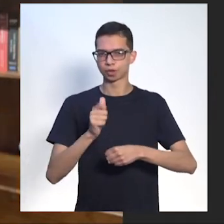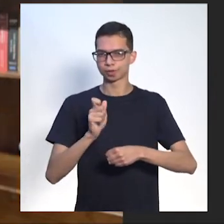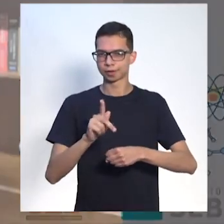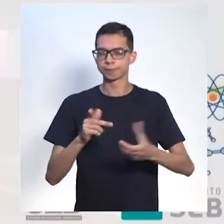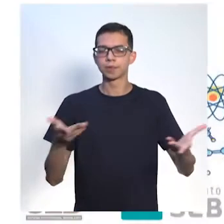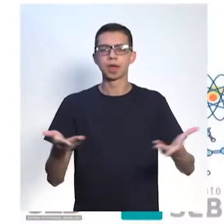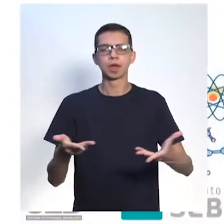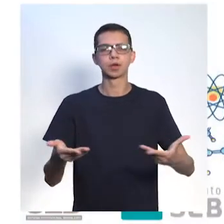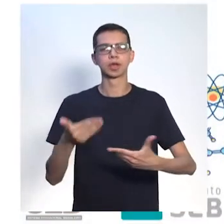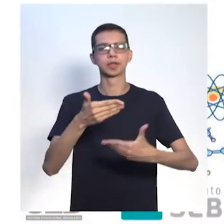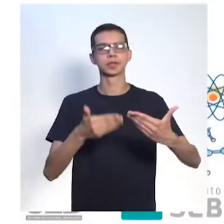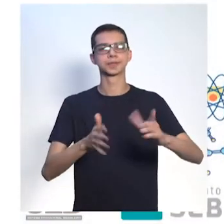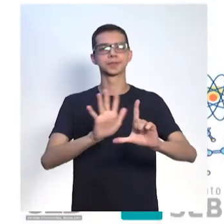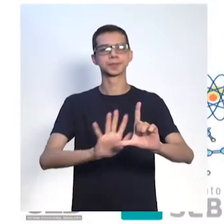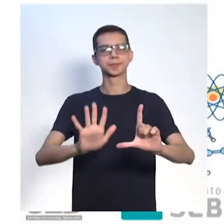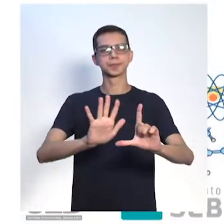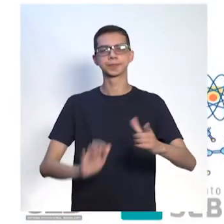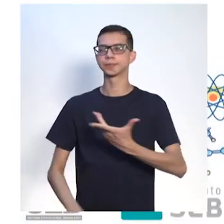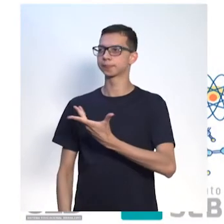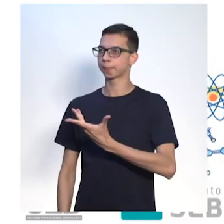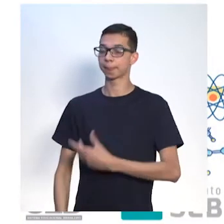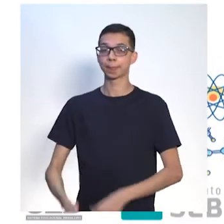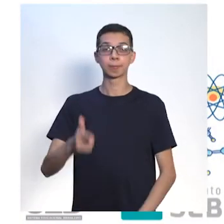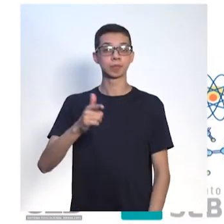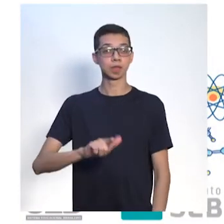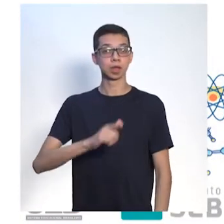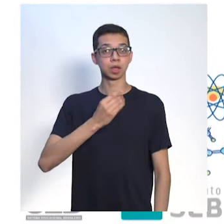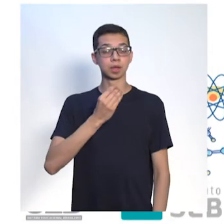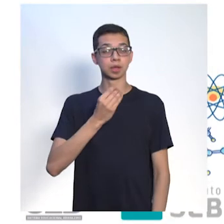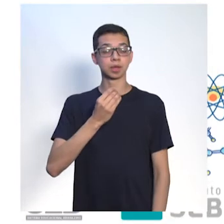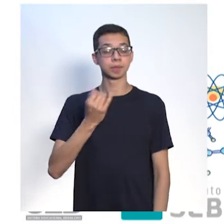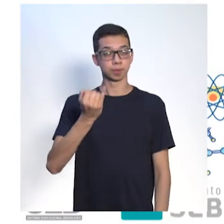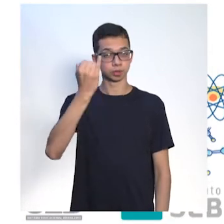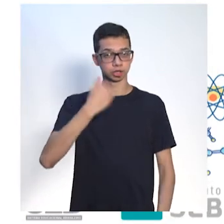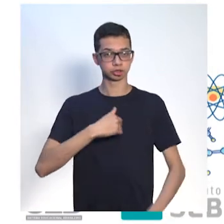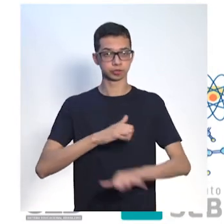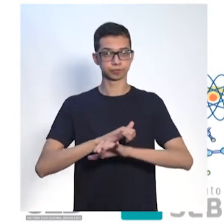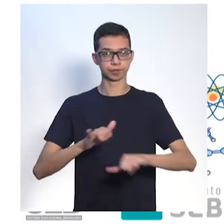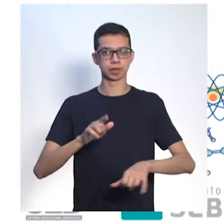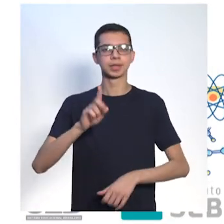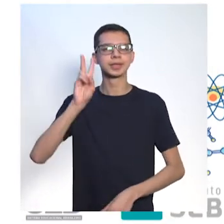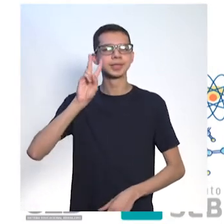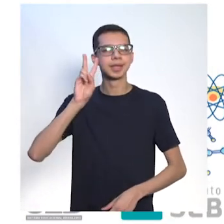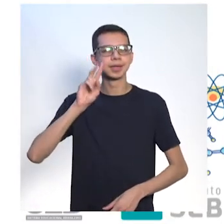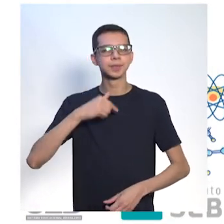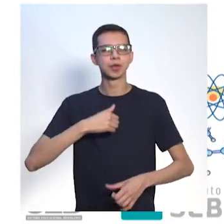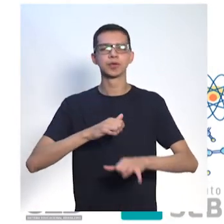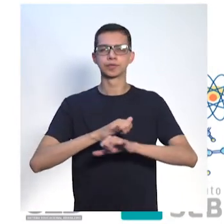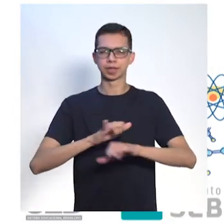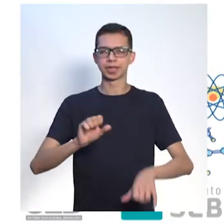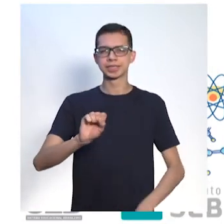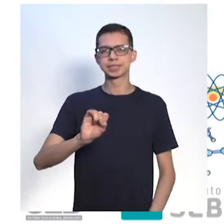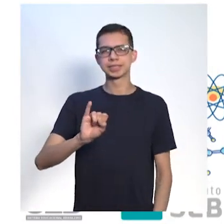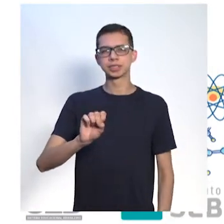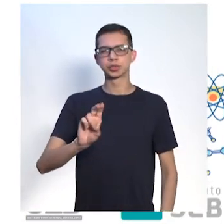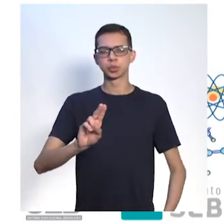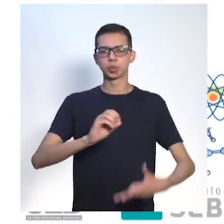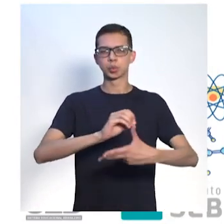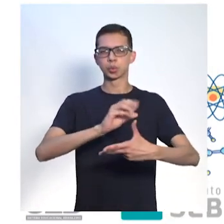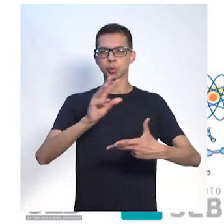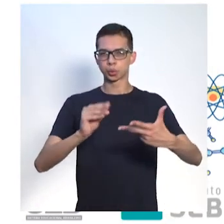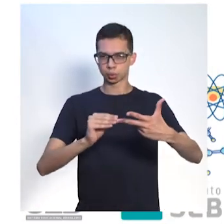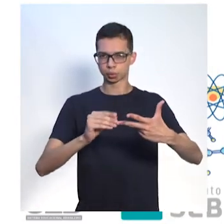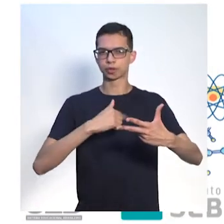próximo slide, eu vou abordar uma outra coisa importante. Vocês lembram que eu comecei a falar do SISU? Falei de São Paulo. Eu falei do que em São